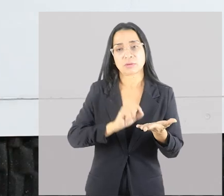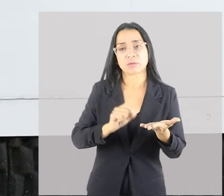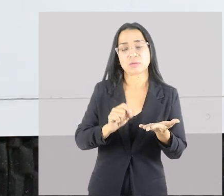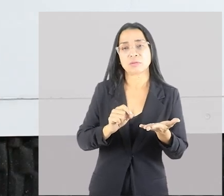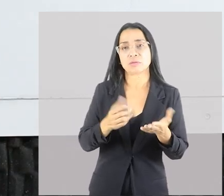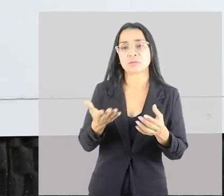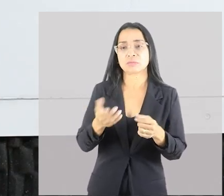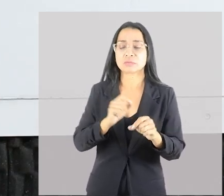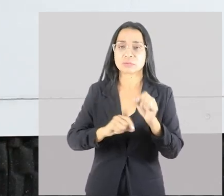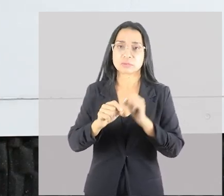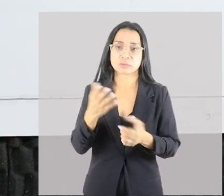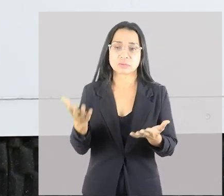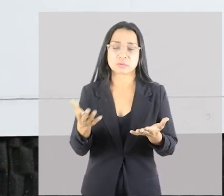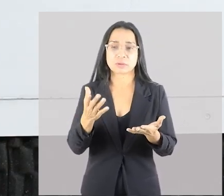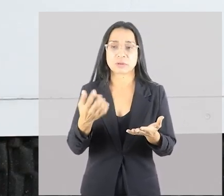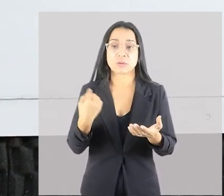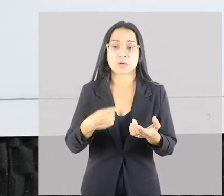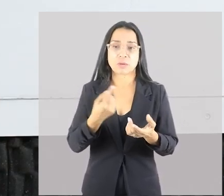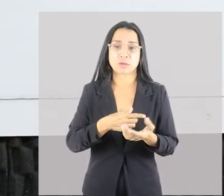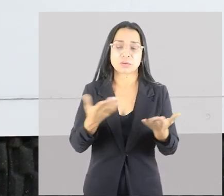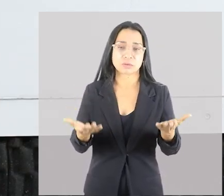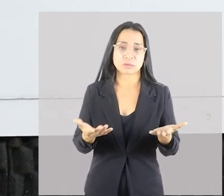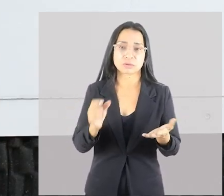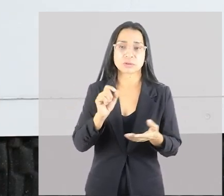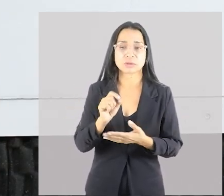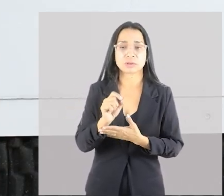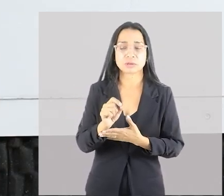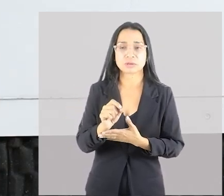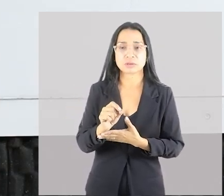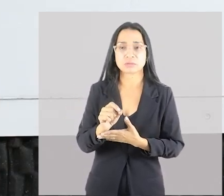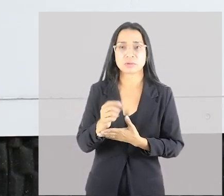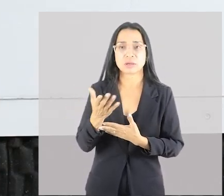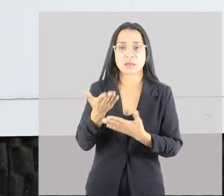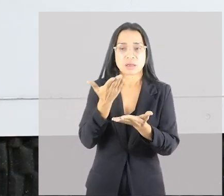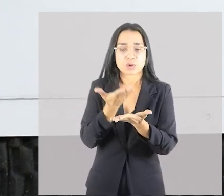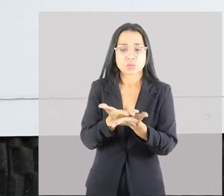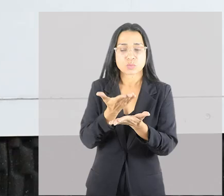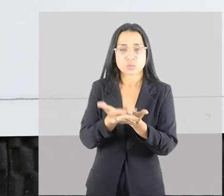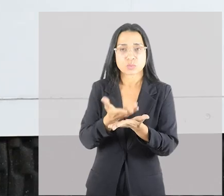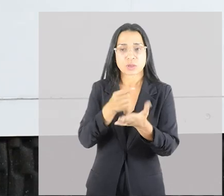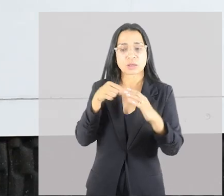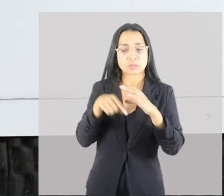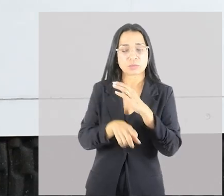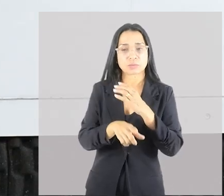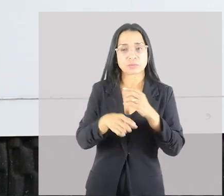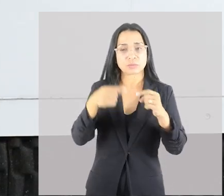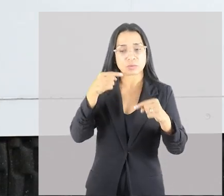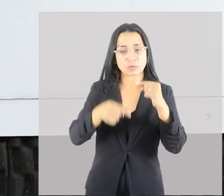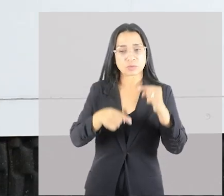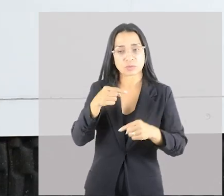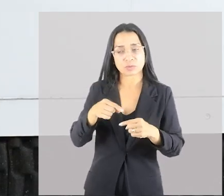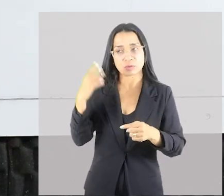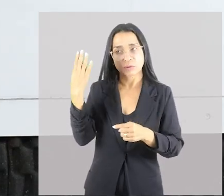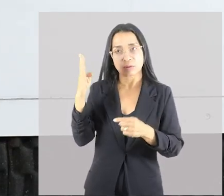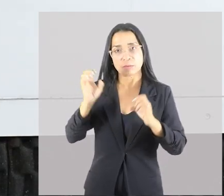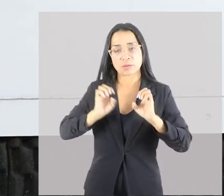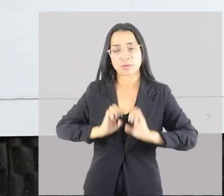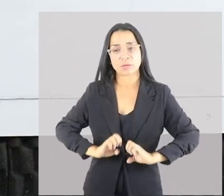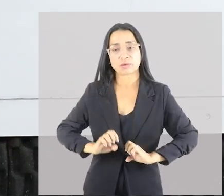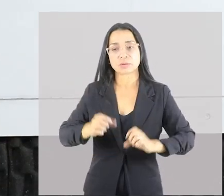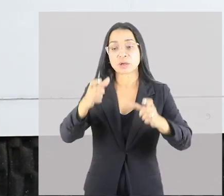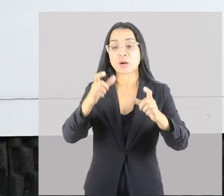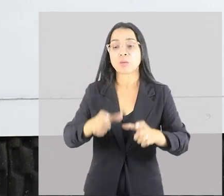vão ser determinadas por nós. Isso, né, é algo muito estudado. é muito discutido na bioética,